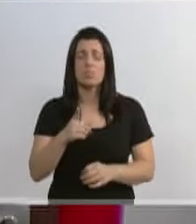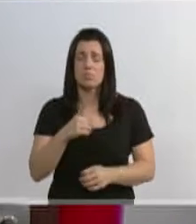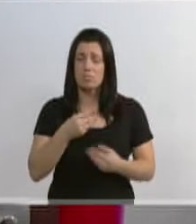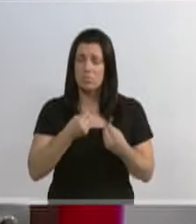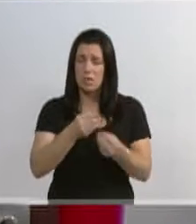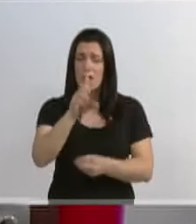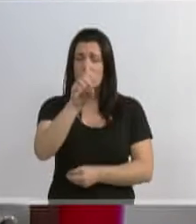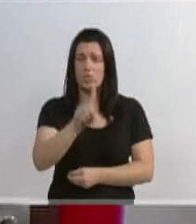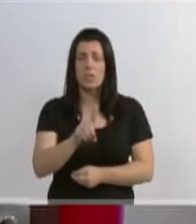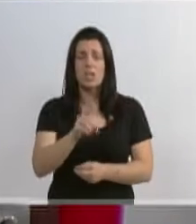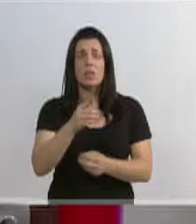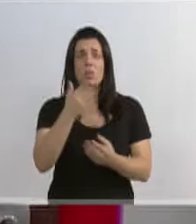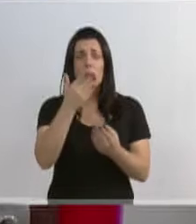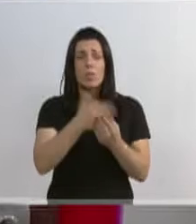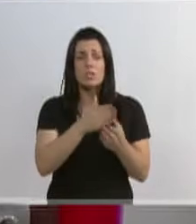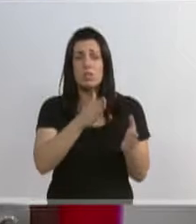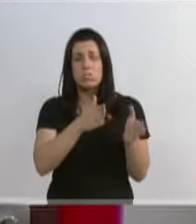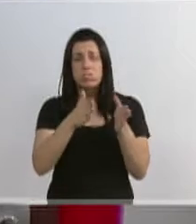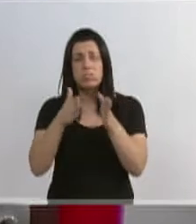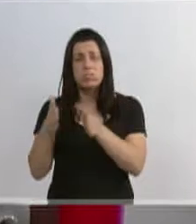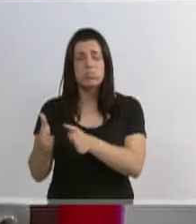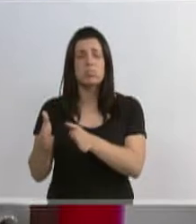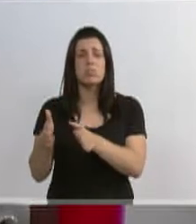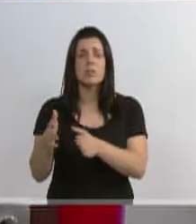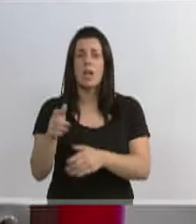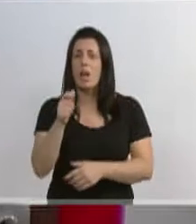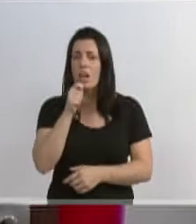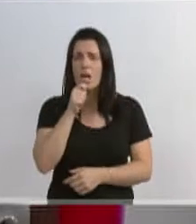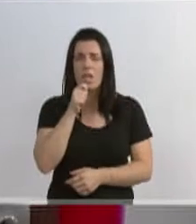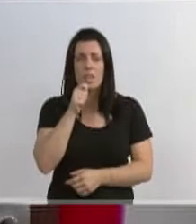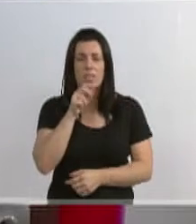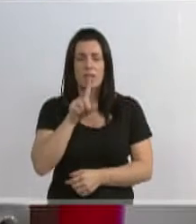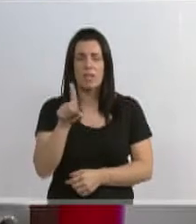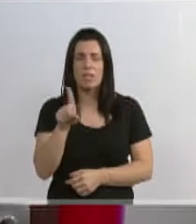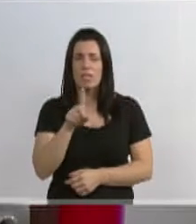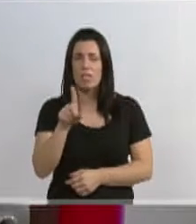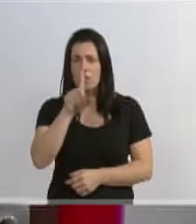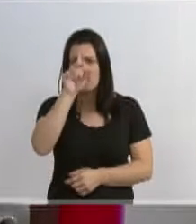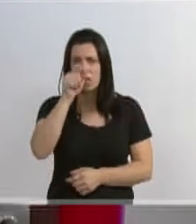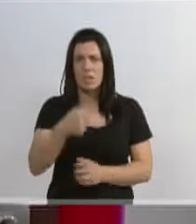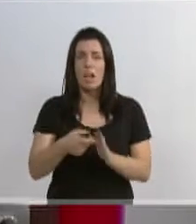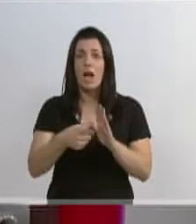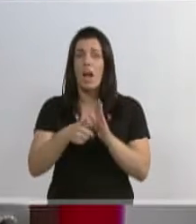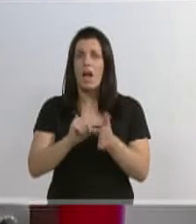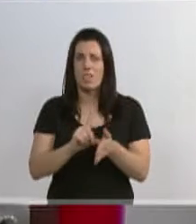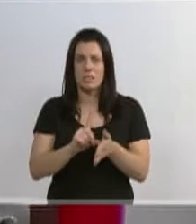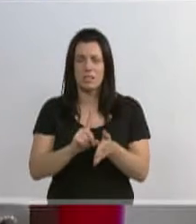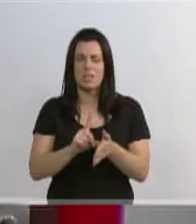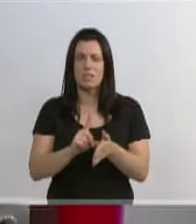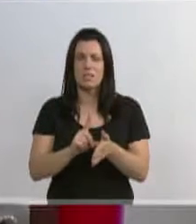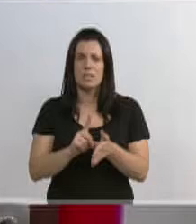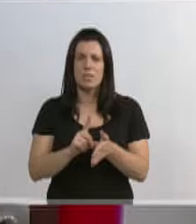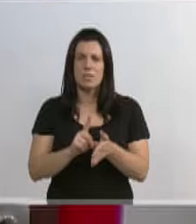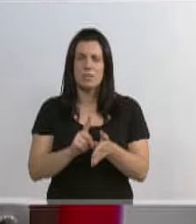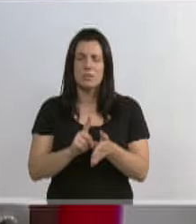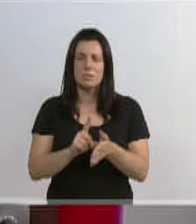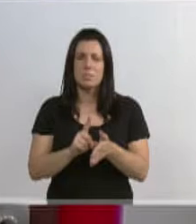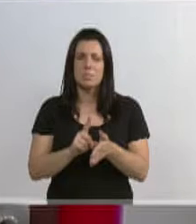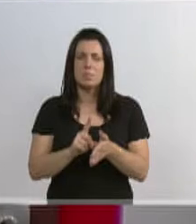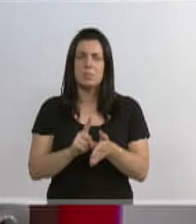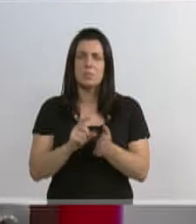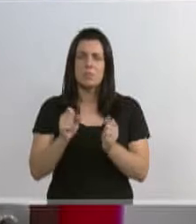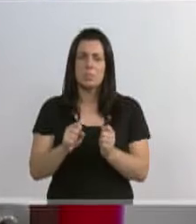e o processo está em andamento, com certeza ele não tomará nenhuma decisão precipitada que possa, né,